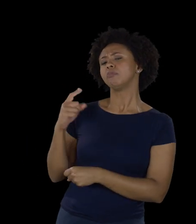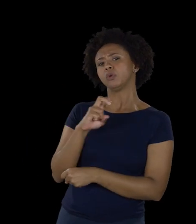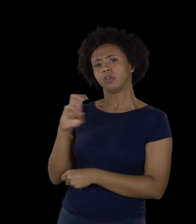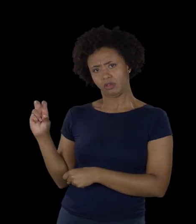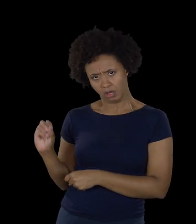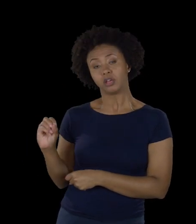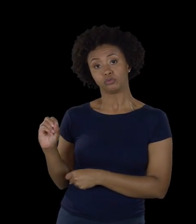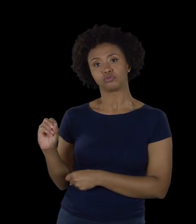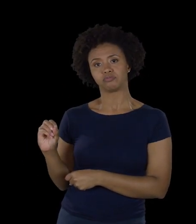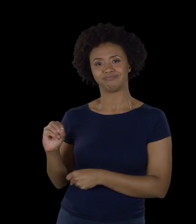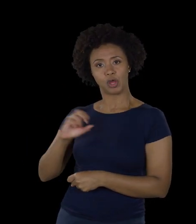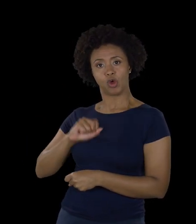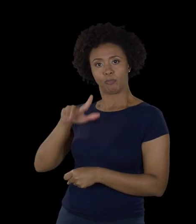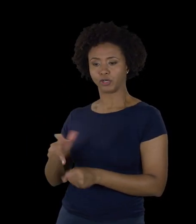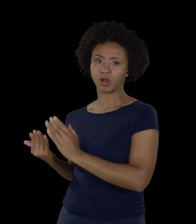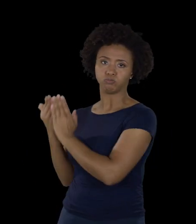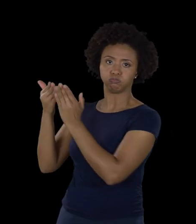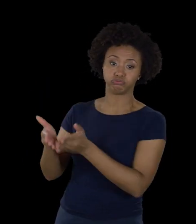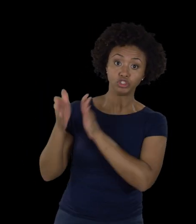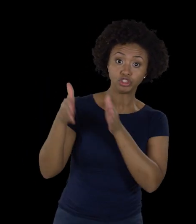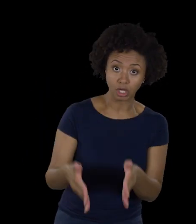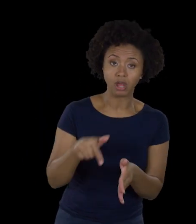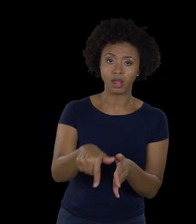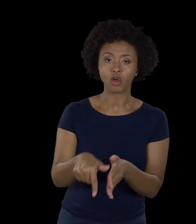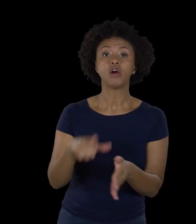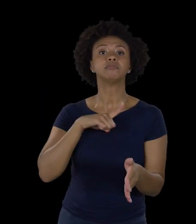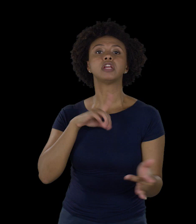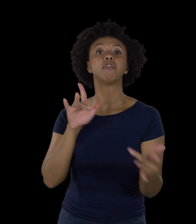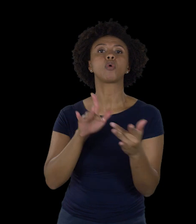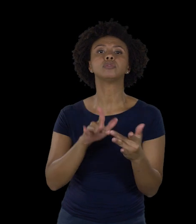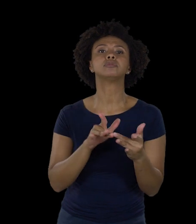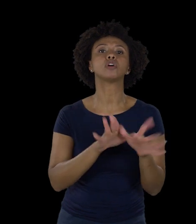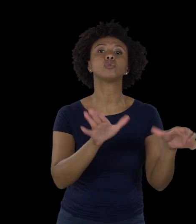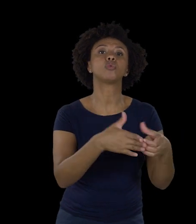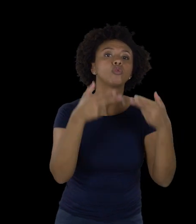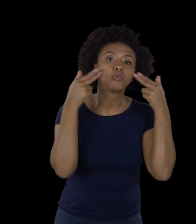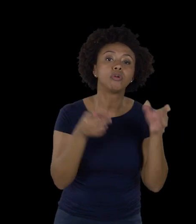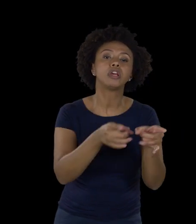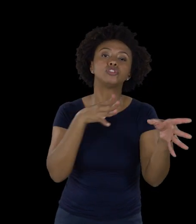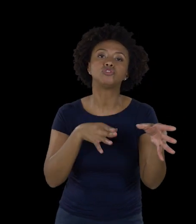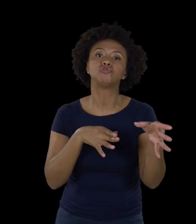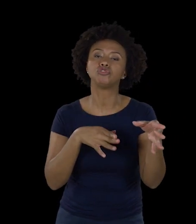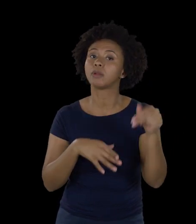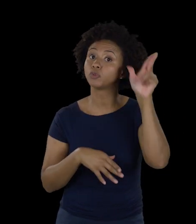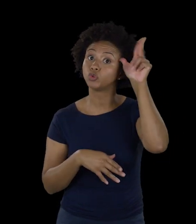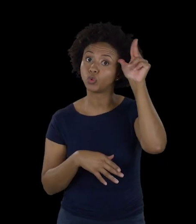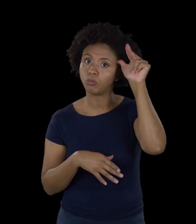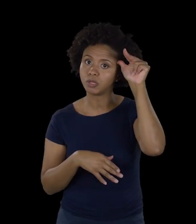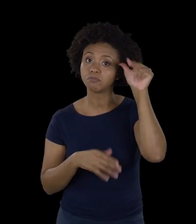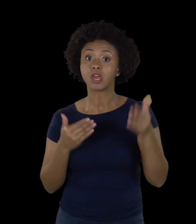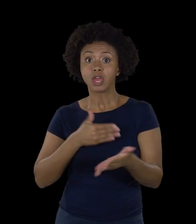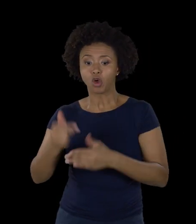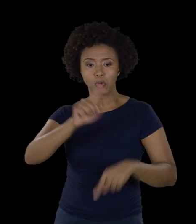logo tiveram contato com os indígenas do tronco Tupi-Guarani e se estabeleceu um sistema de trocas e escambo entre os dois